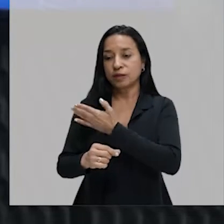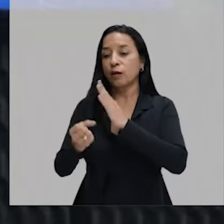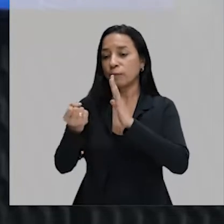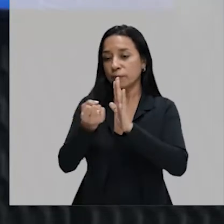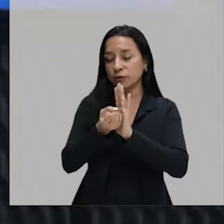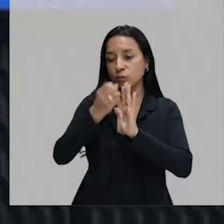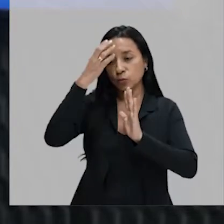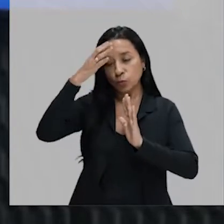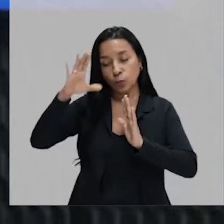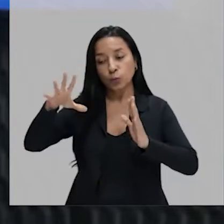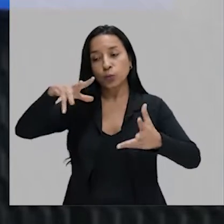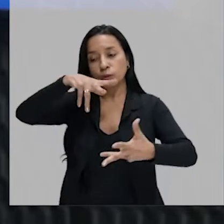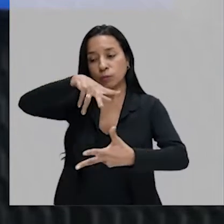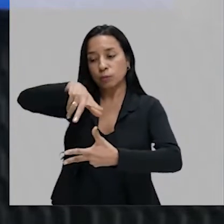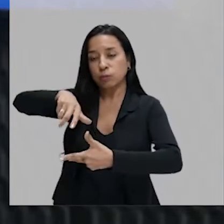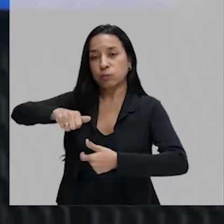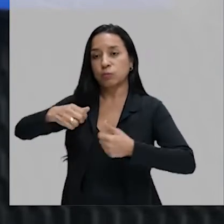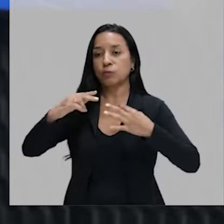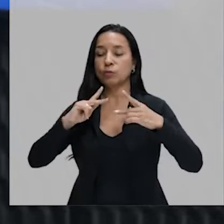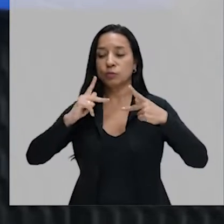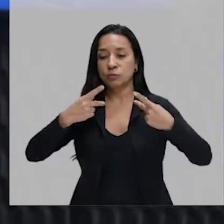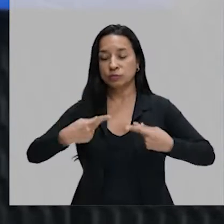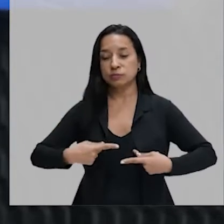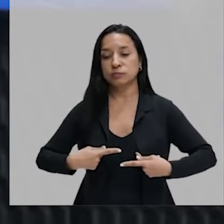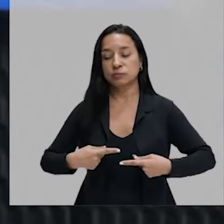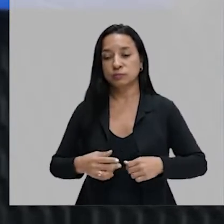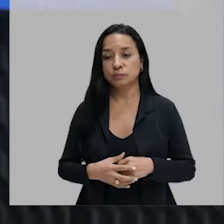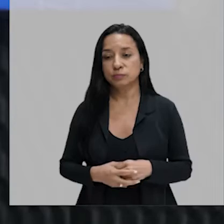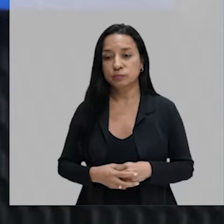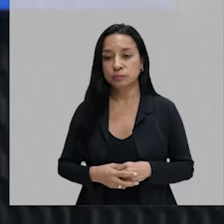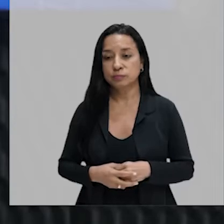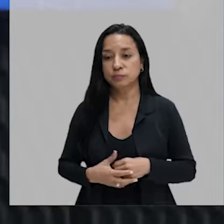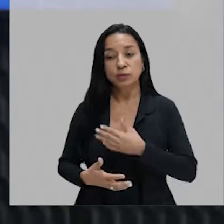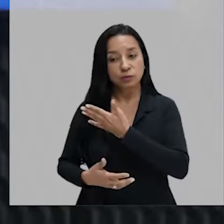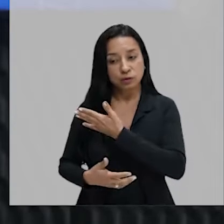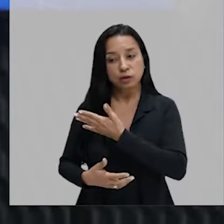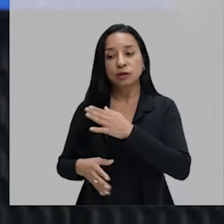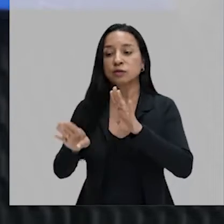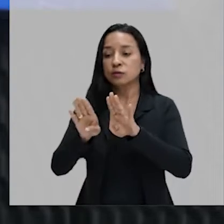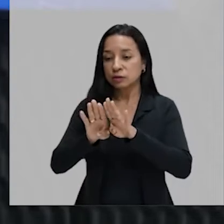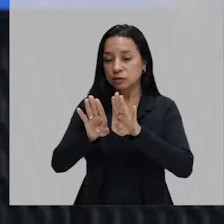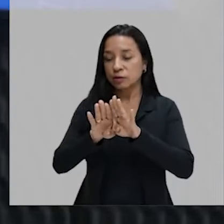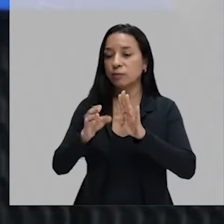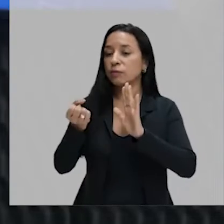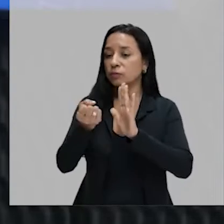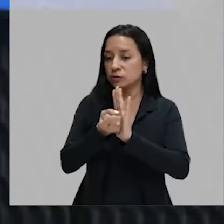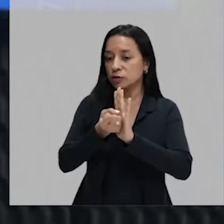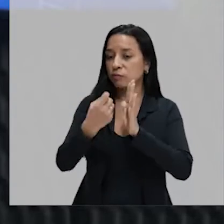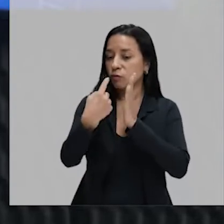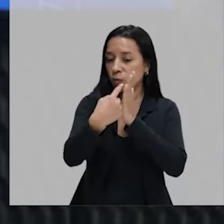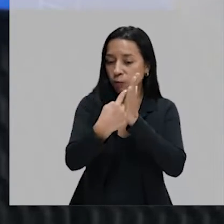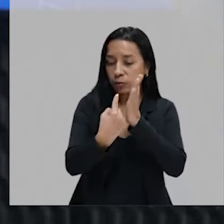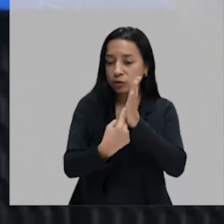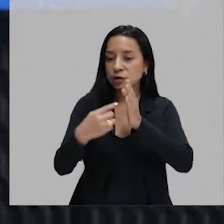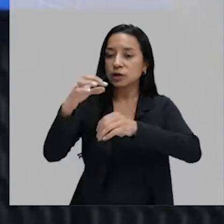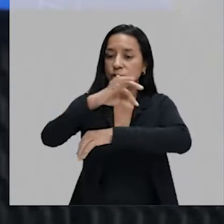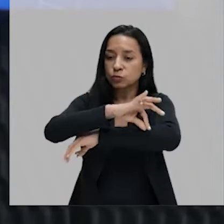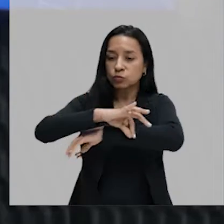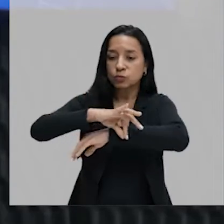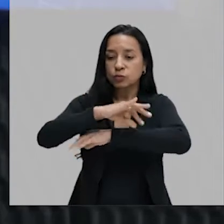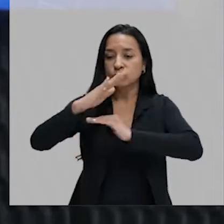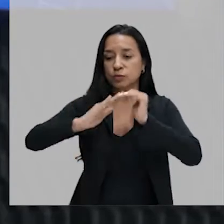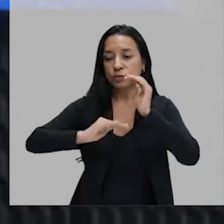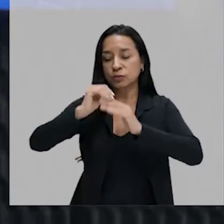da humanidade. O Teatro Nacional de Brasília é patrimônio e foi projetado por Oscar Niemeyer. O teatro fisicamente